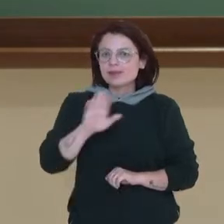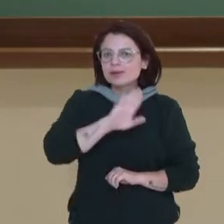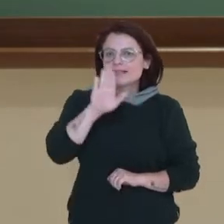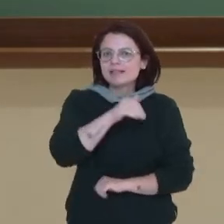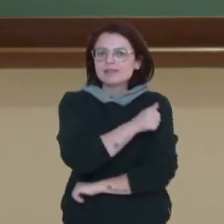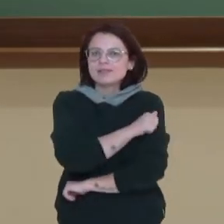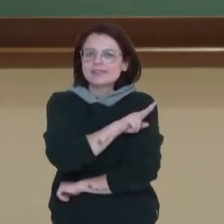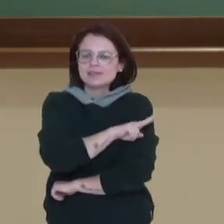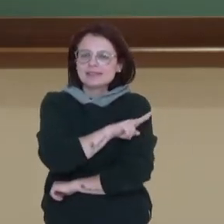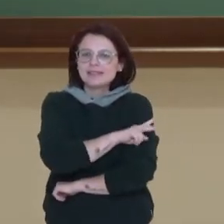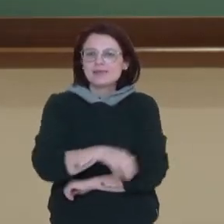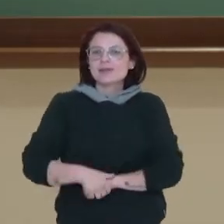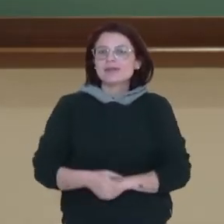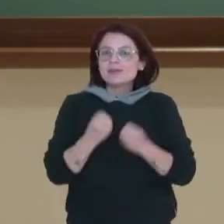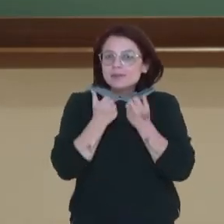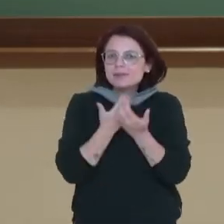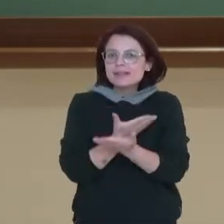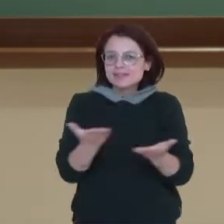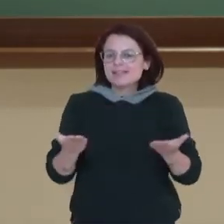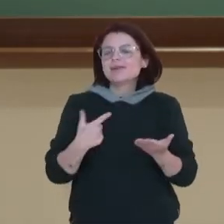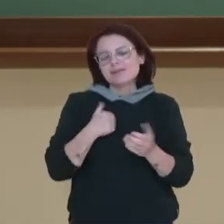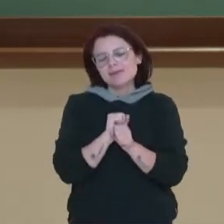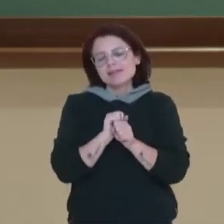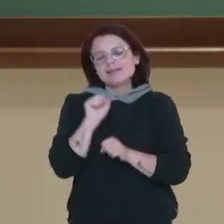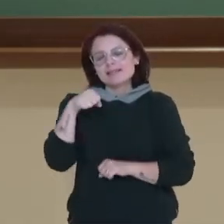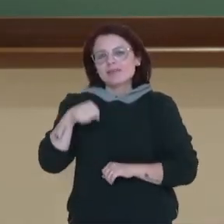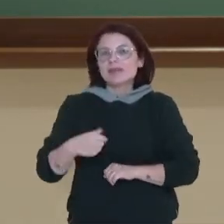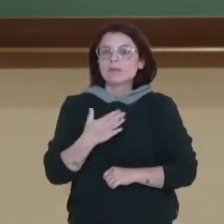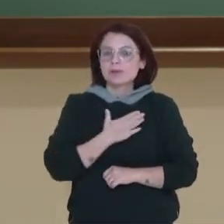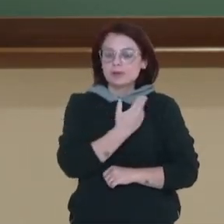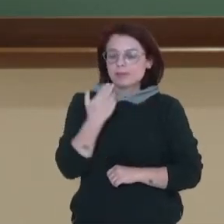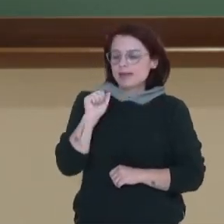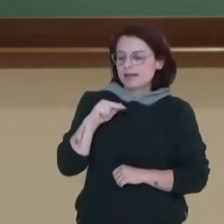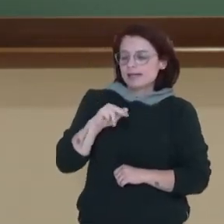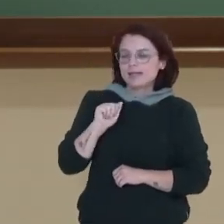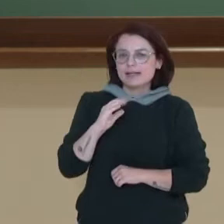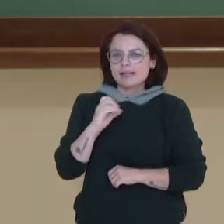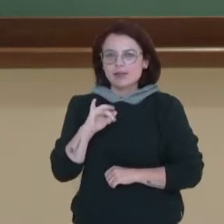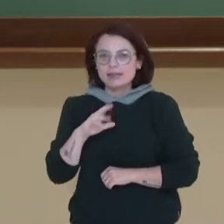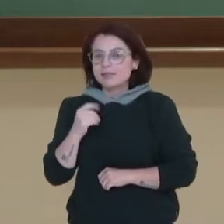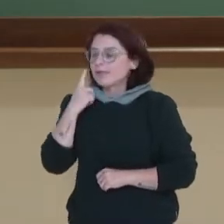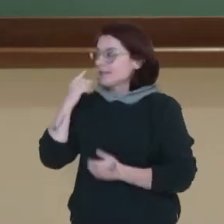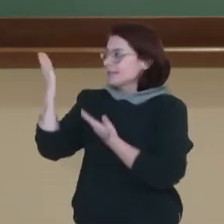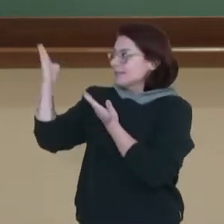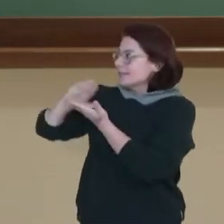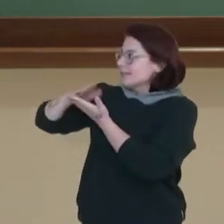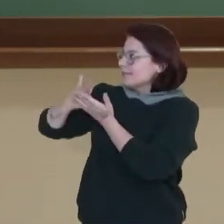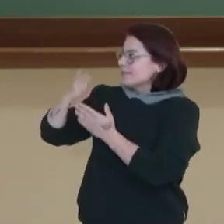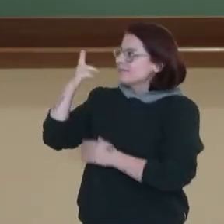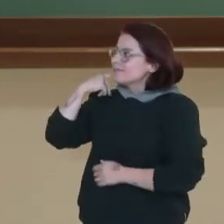estudantes da segunda série, tudo bem? Eu espero que sim. Eu sou a professora Ana Carolina, hoje estamos com a Bia